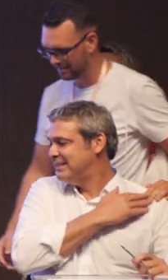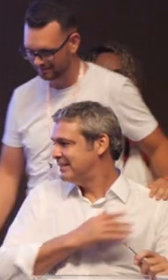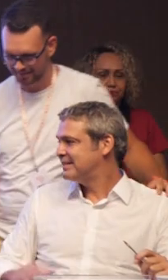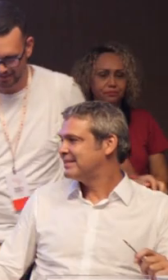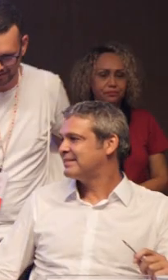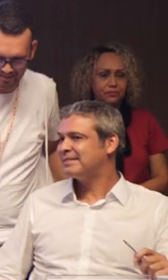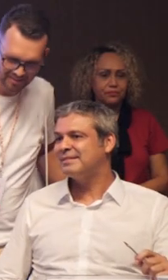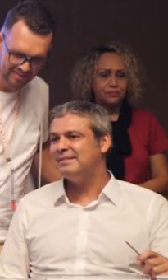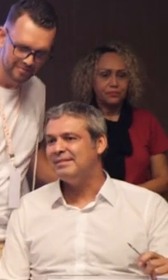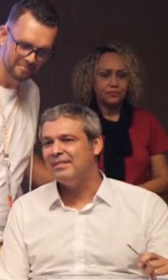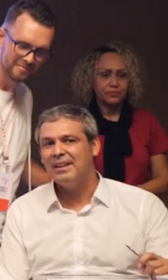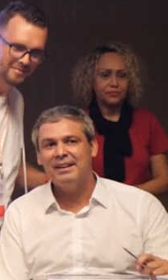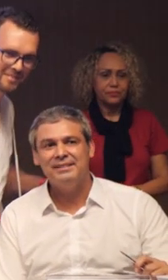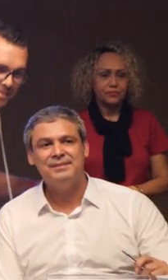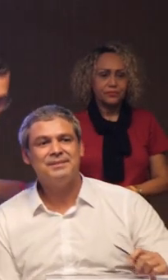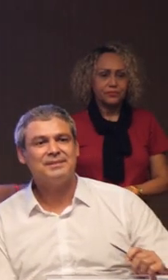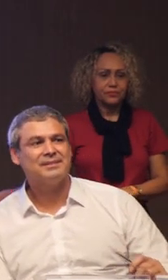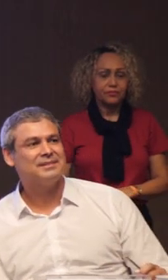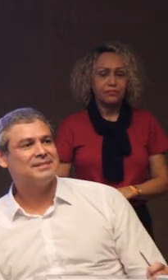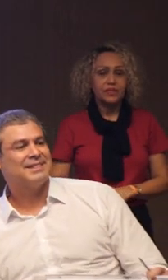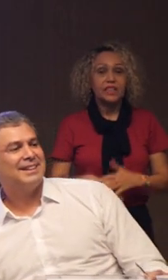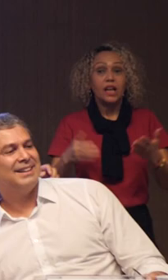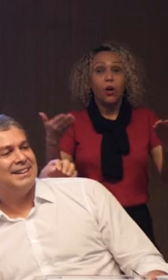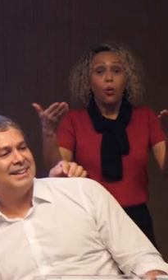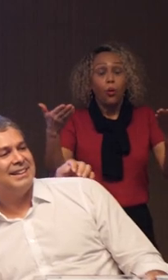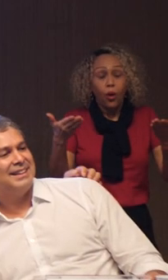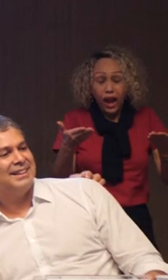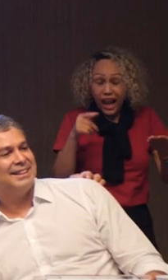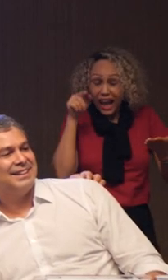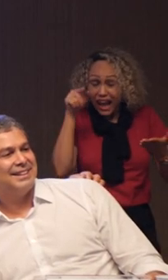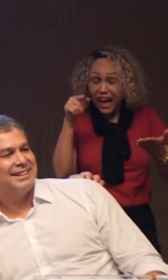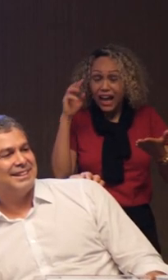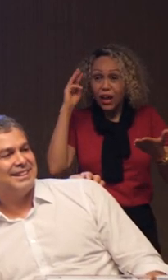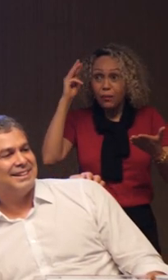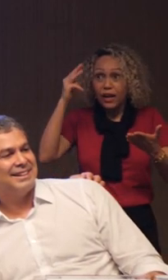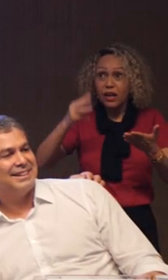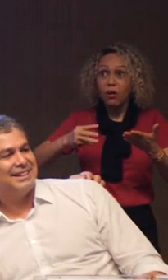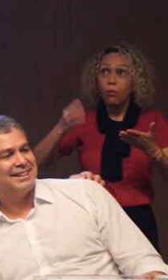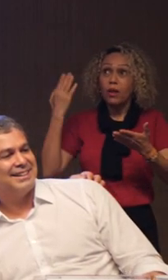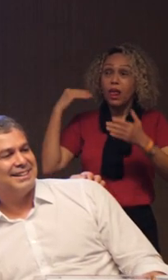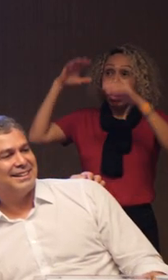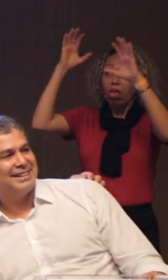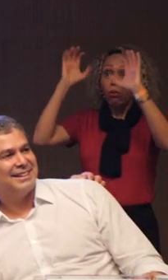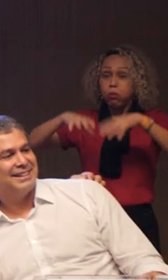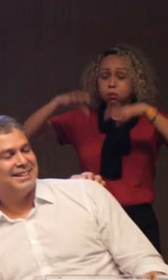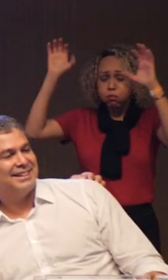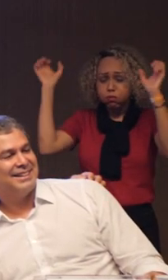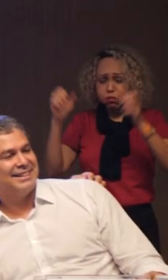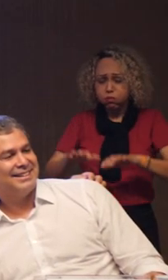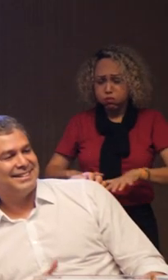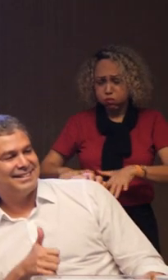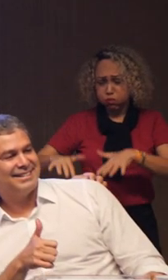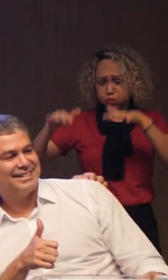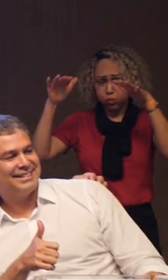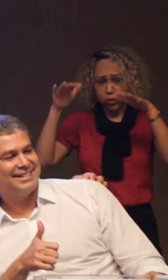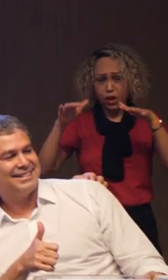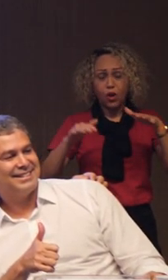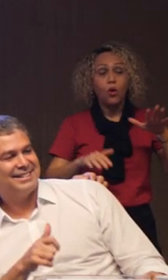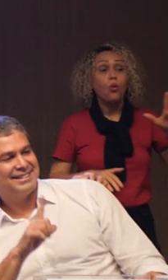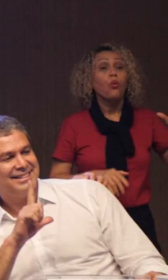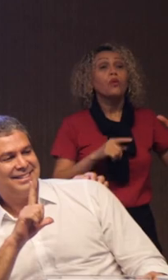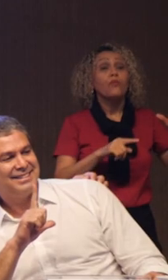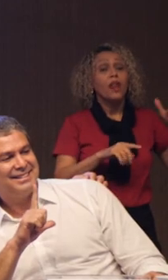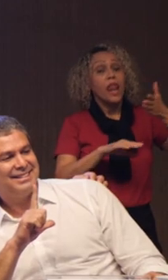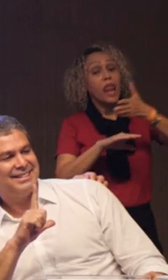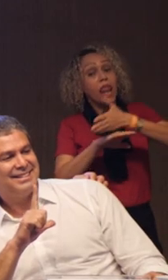lá prestar assistência. E hoje está devolvendo para o Maranhão 1.640 casas no